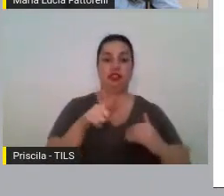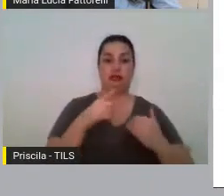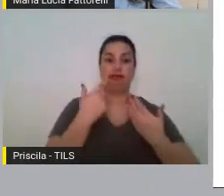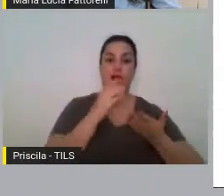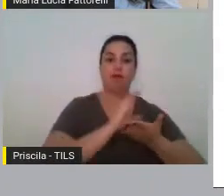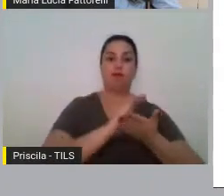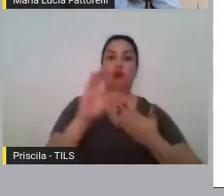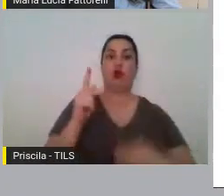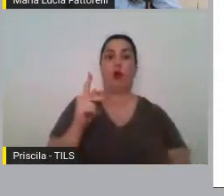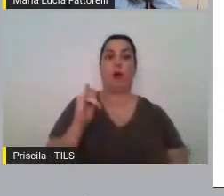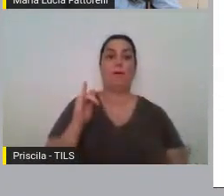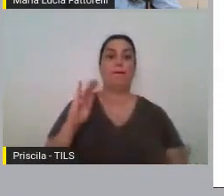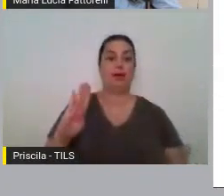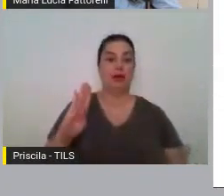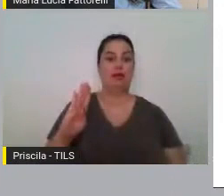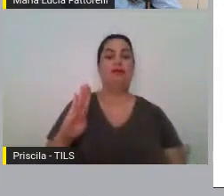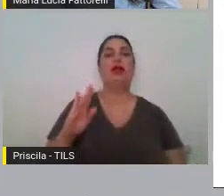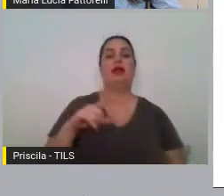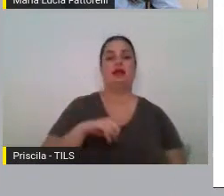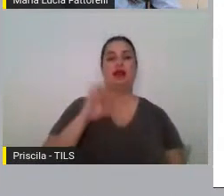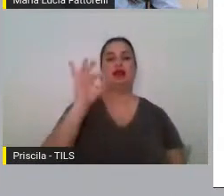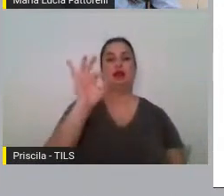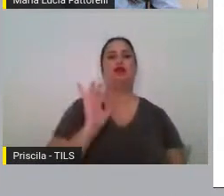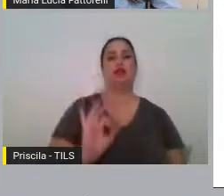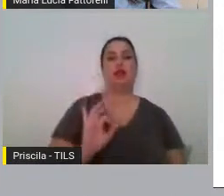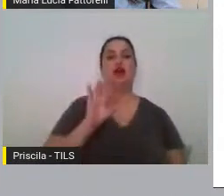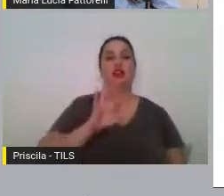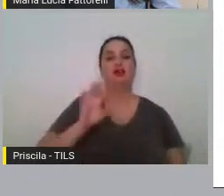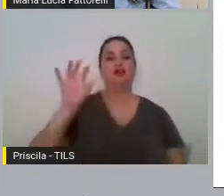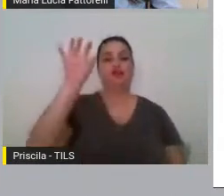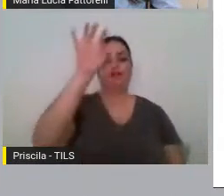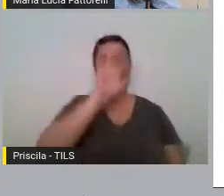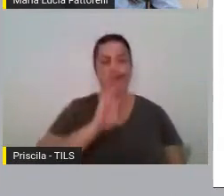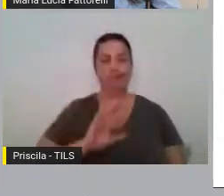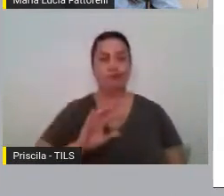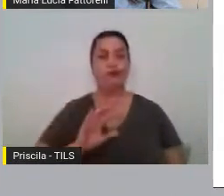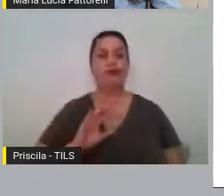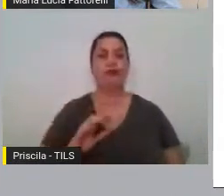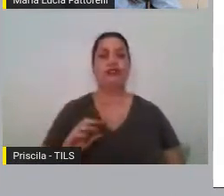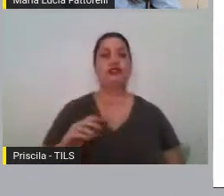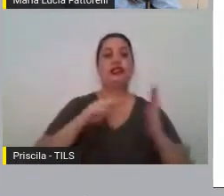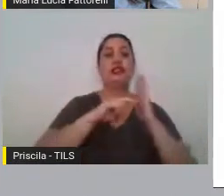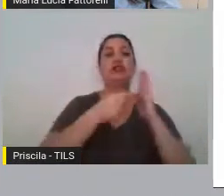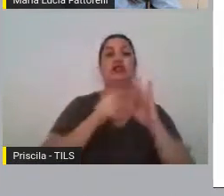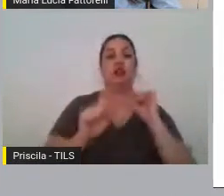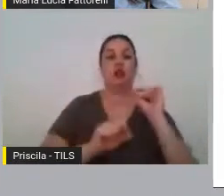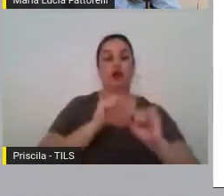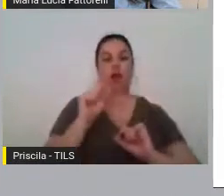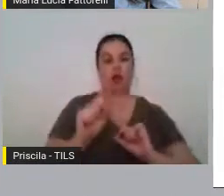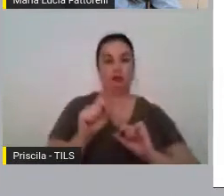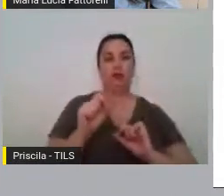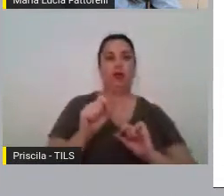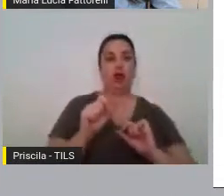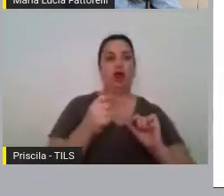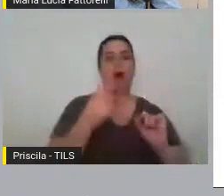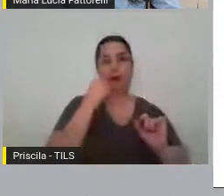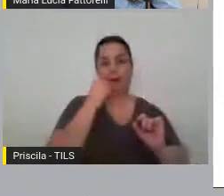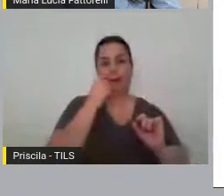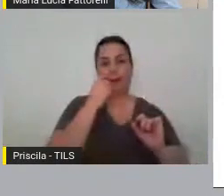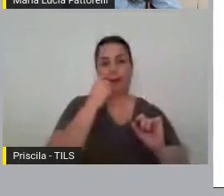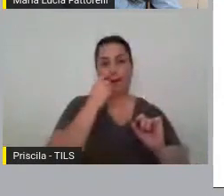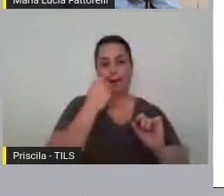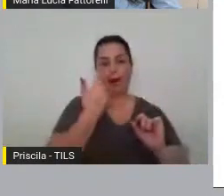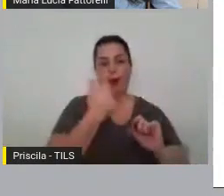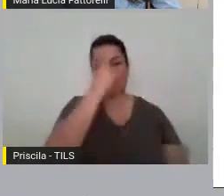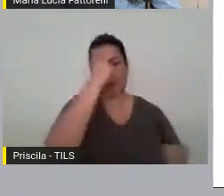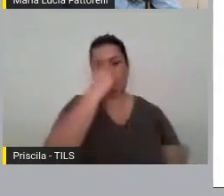5,3%, Nordeste, 13%, Sudeste, 54%. Significa que o modelo agroexportador que nós temos, que também que é o grande